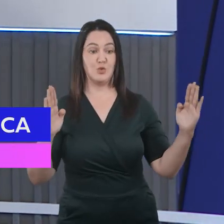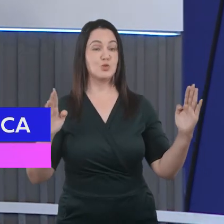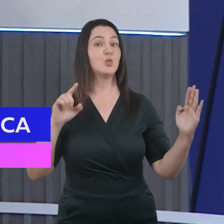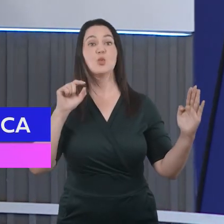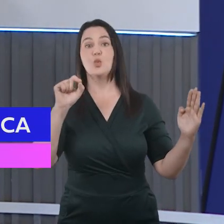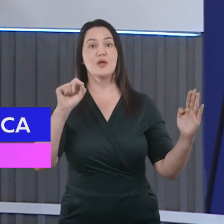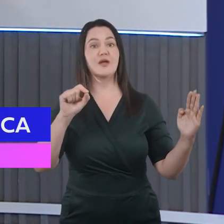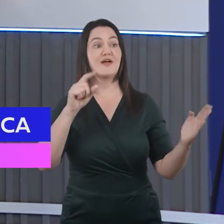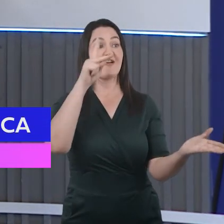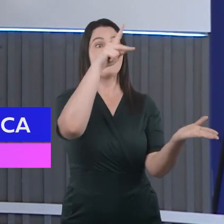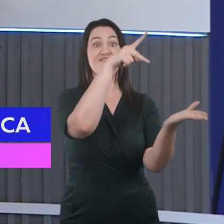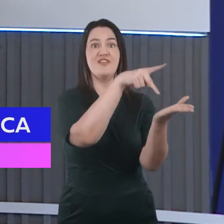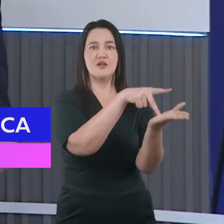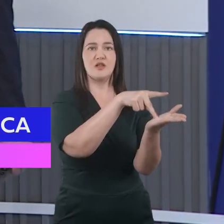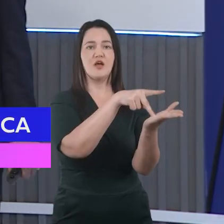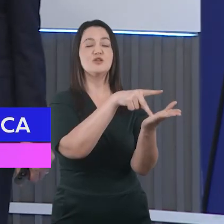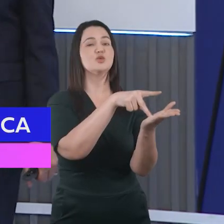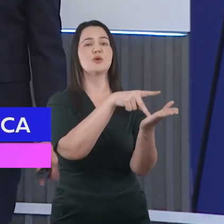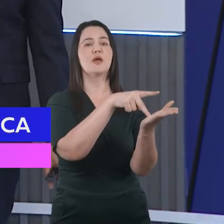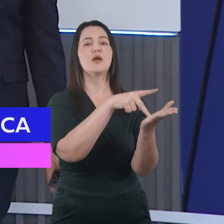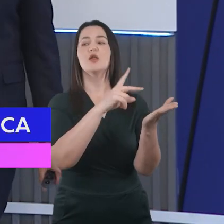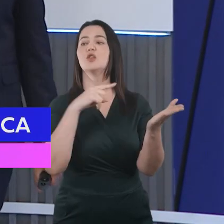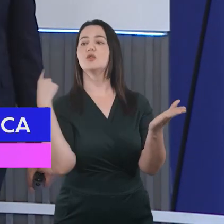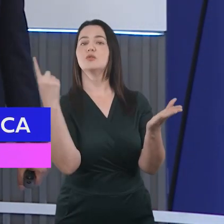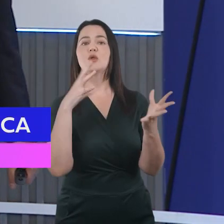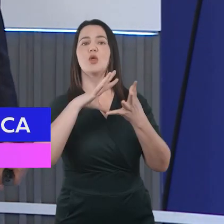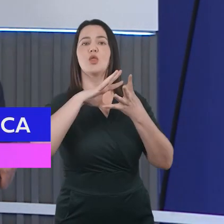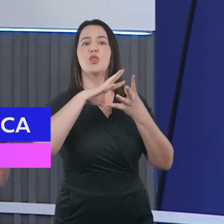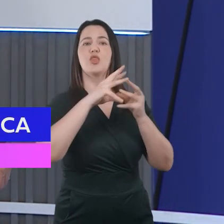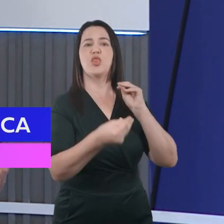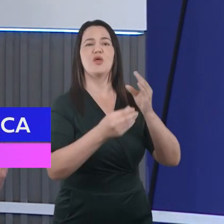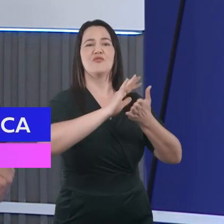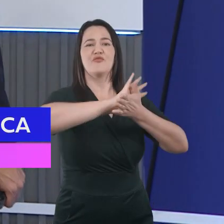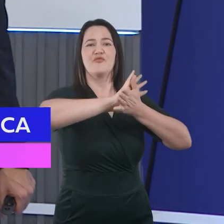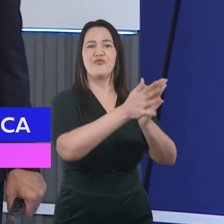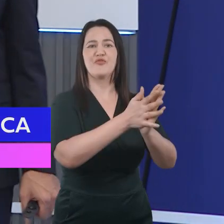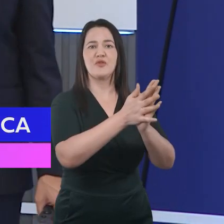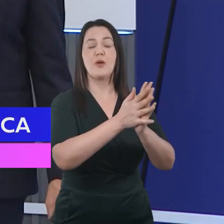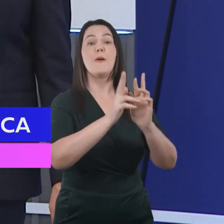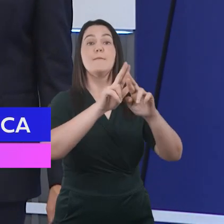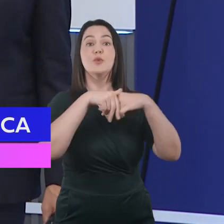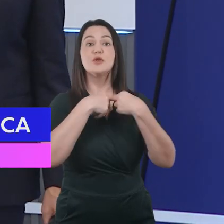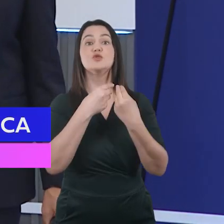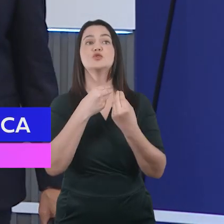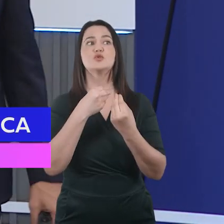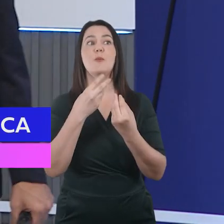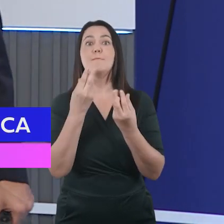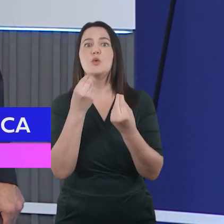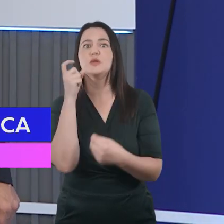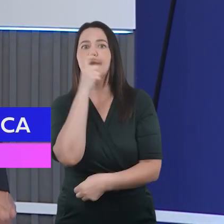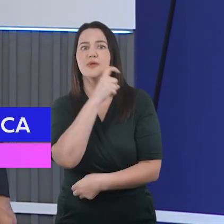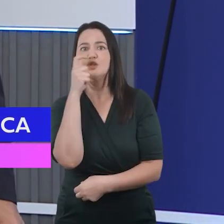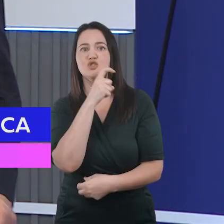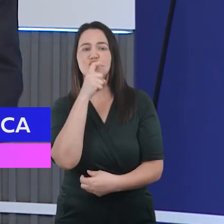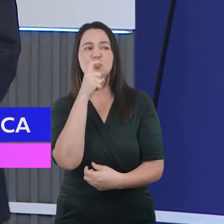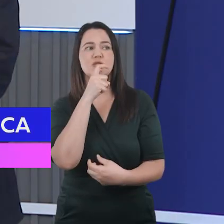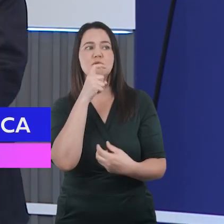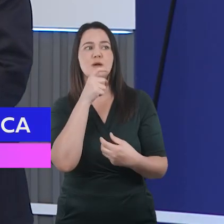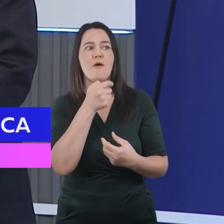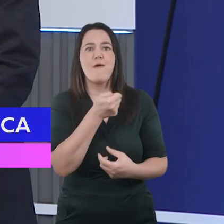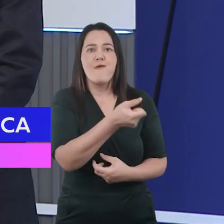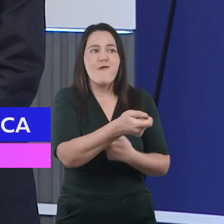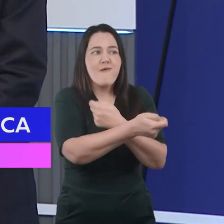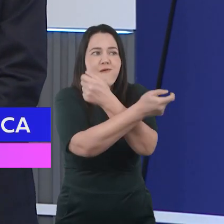da verdade foi apagada e erradicada. Foi aí que entraram várias doutrinas dentro da igreja cristã